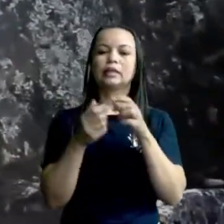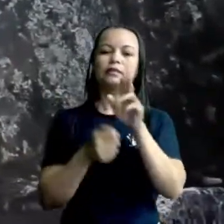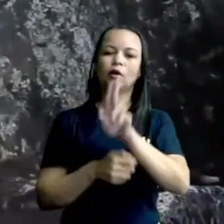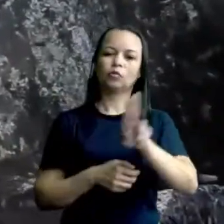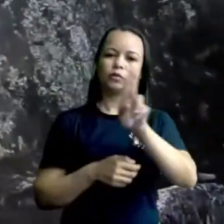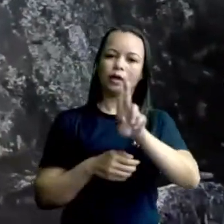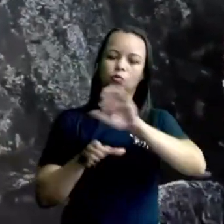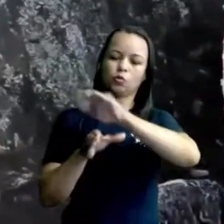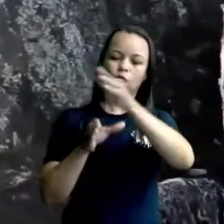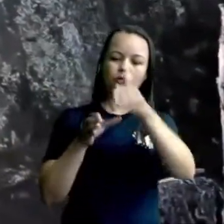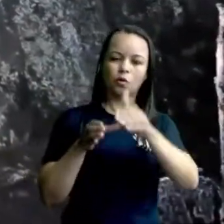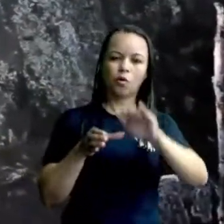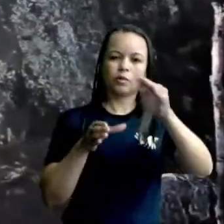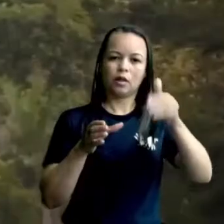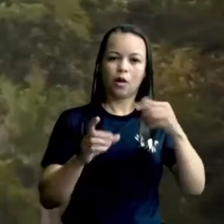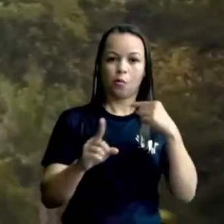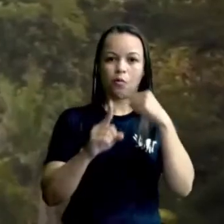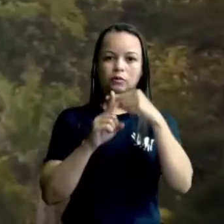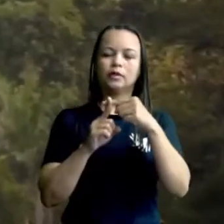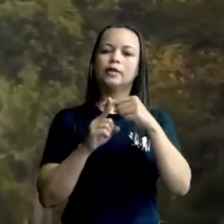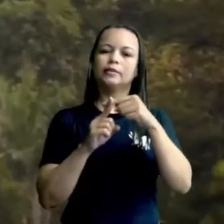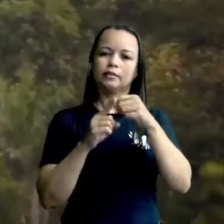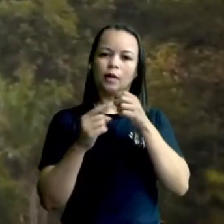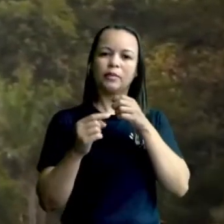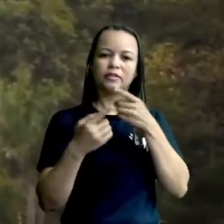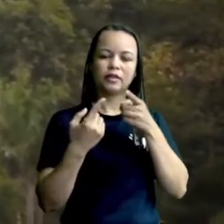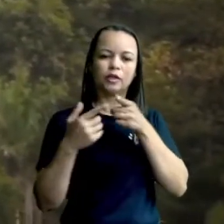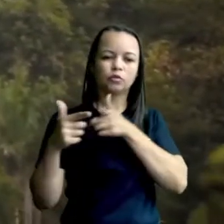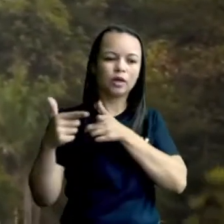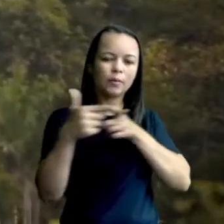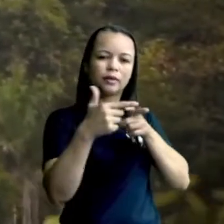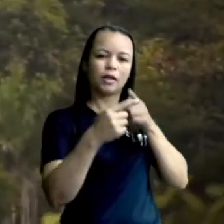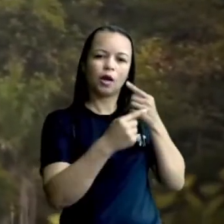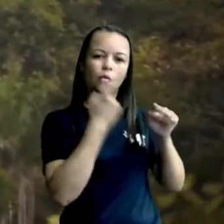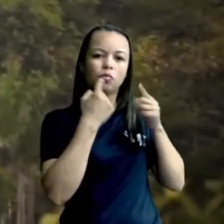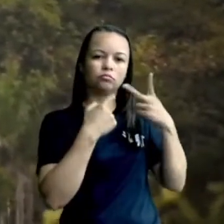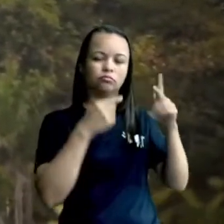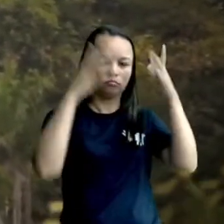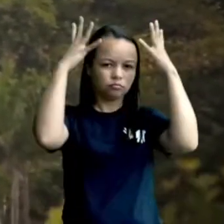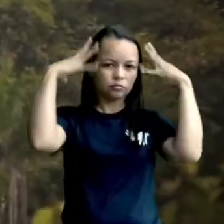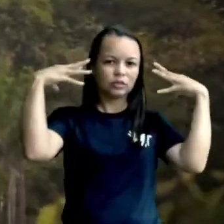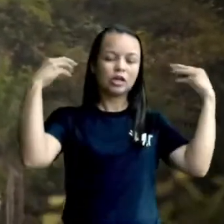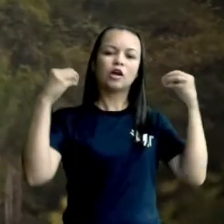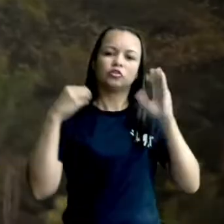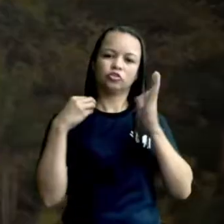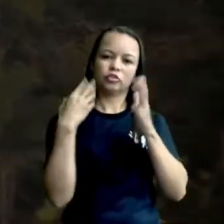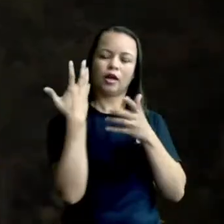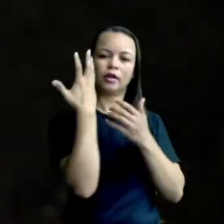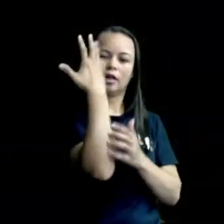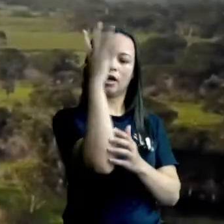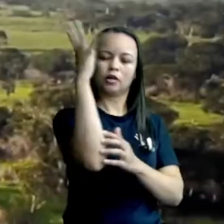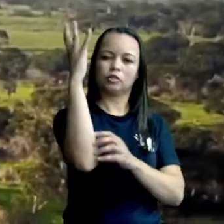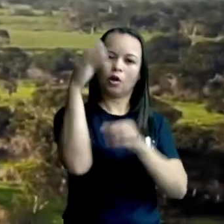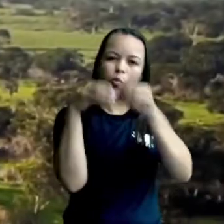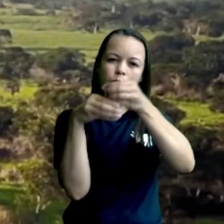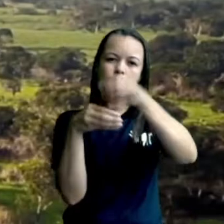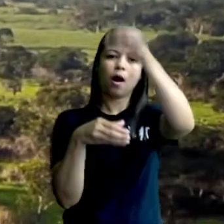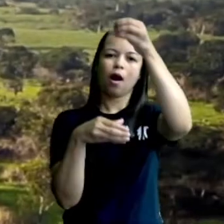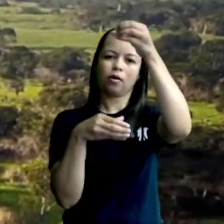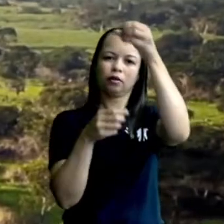ao monte, também serviram de armadilhas contra os holandeses, já que foram cortados em seu tronco em forma de